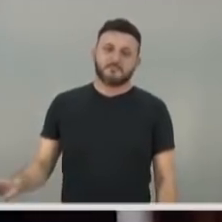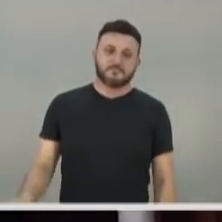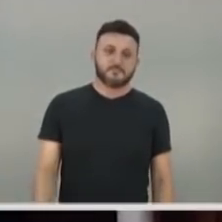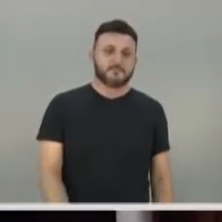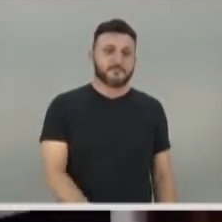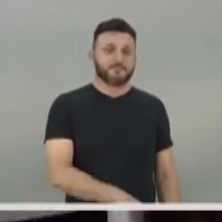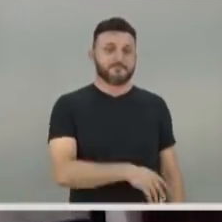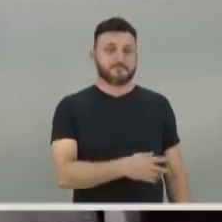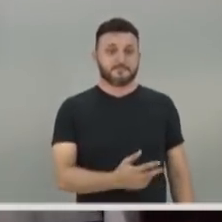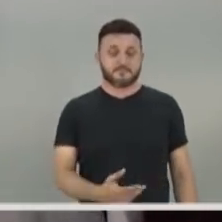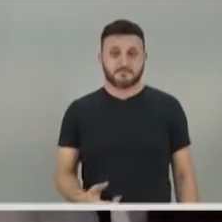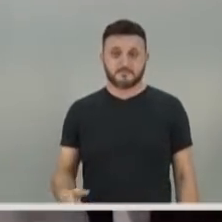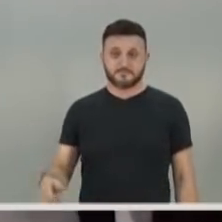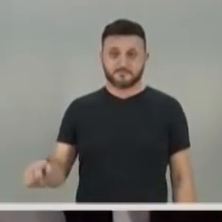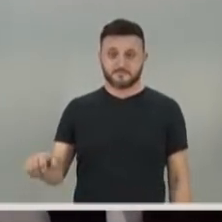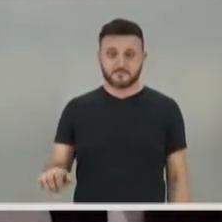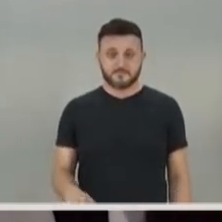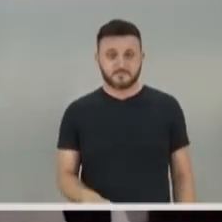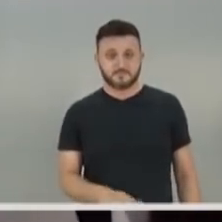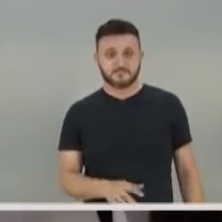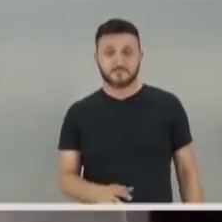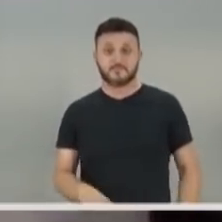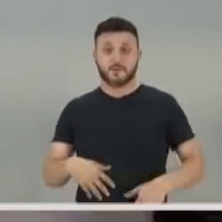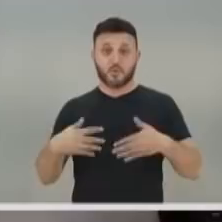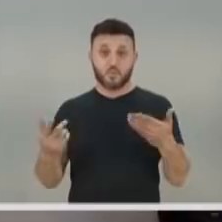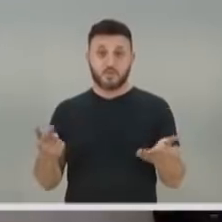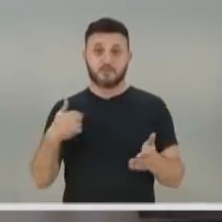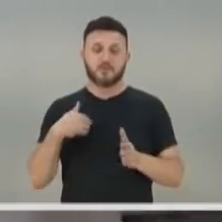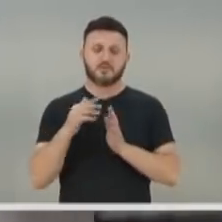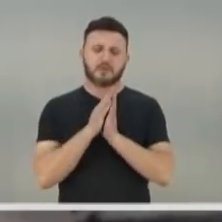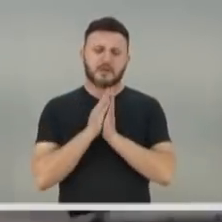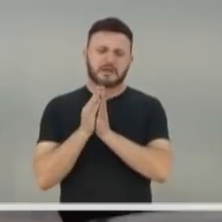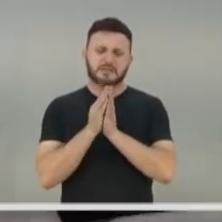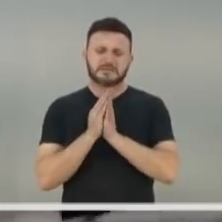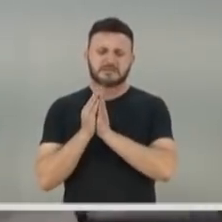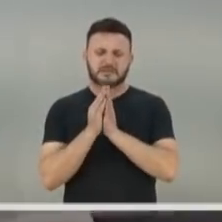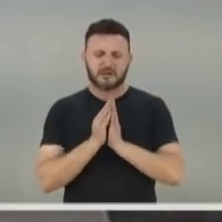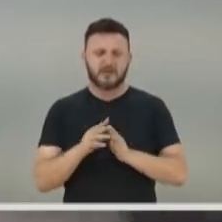que estremecer. Quando eu